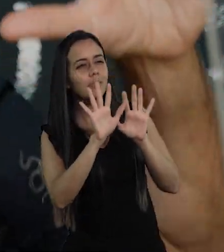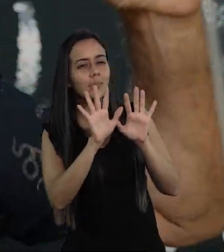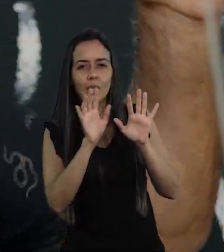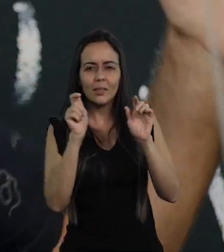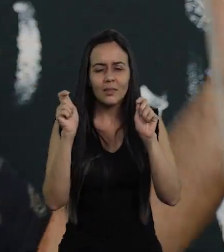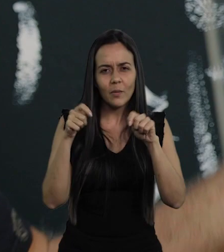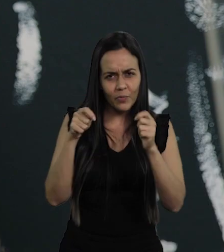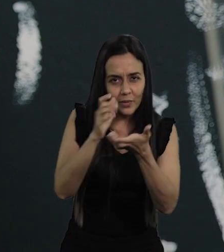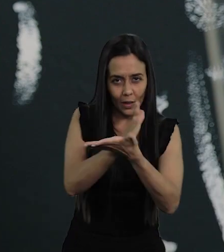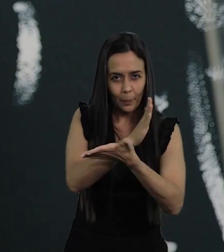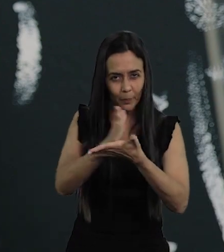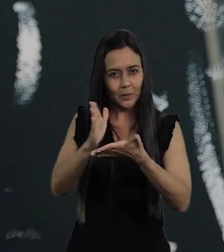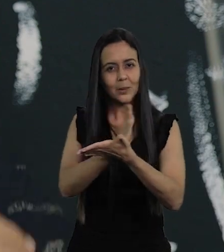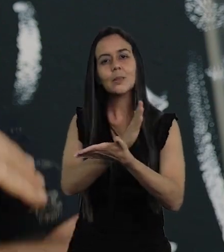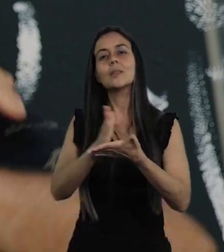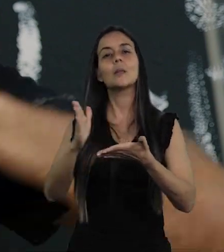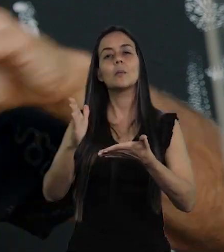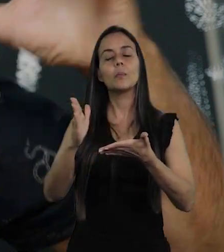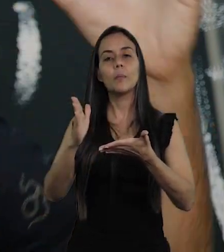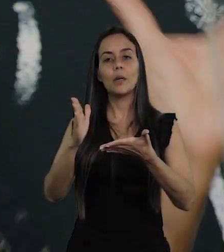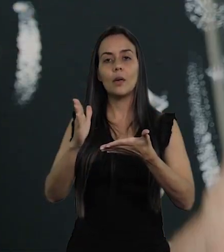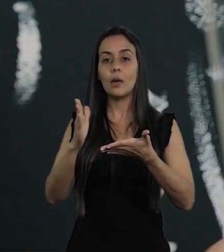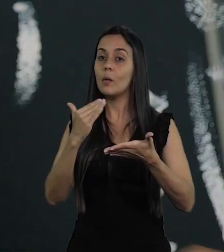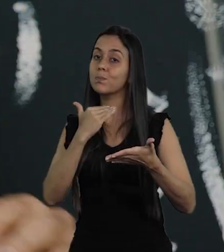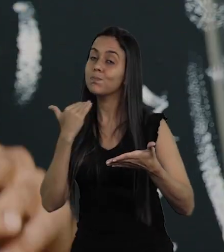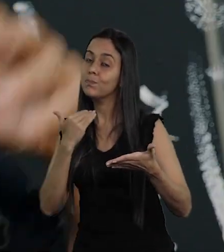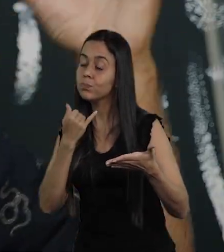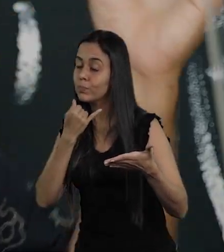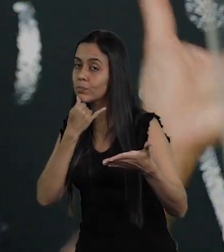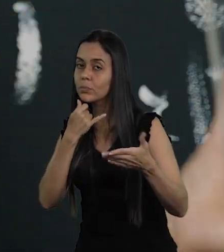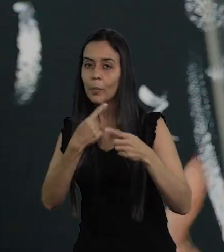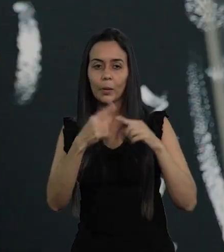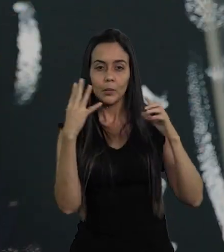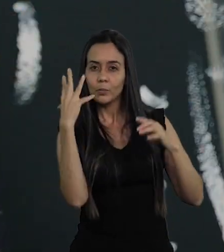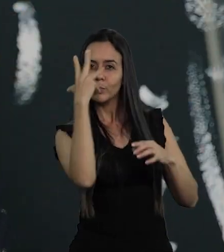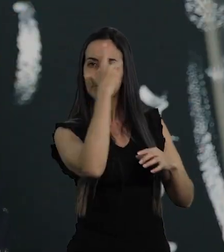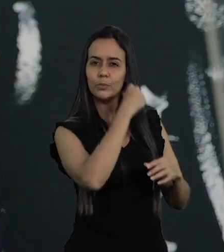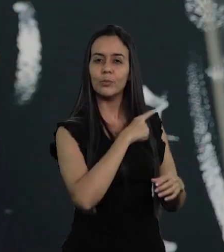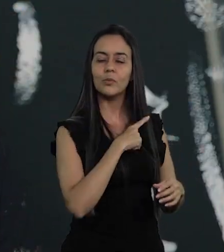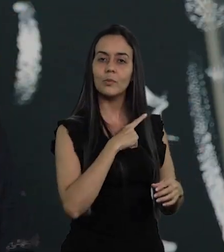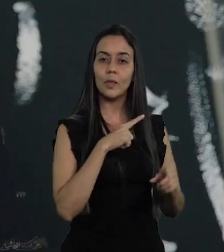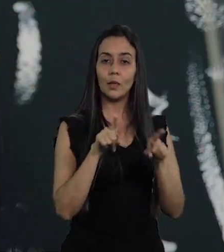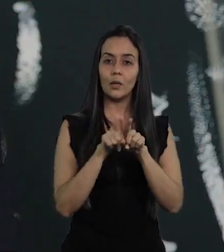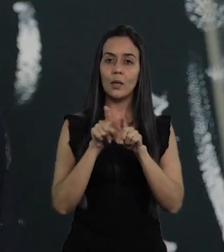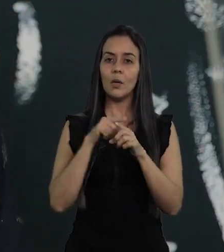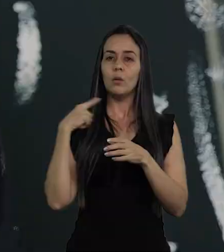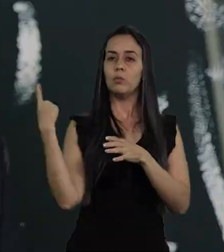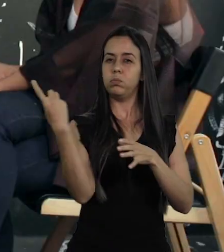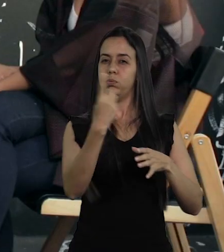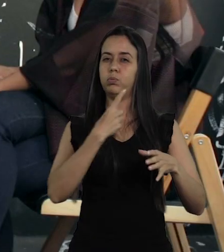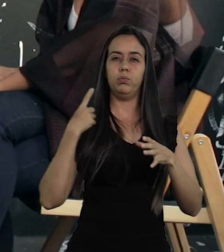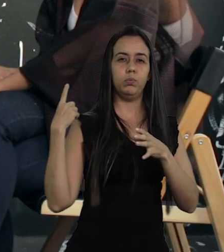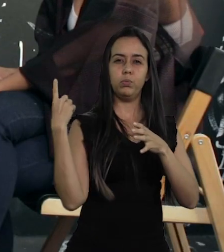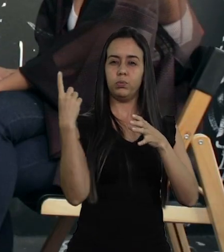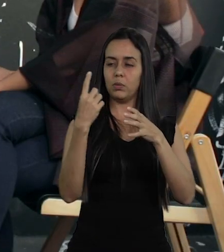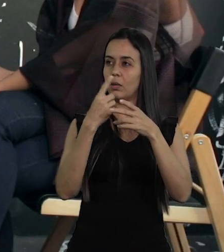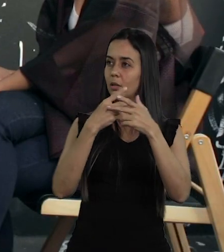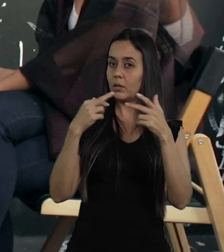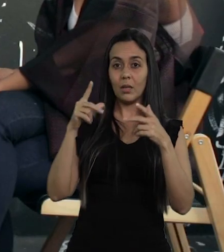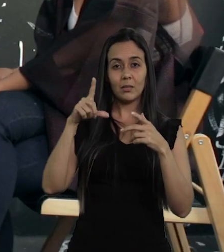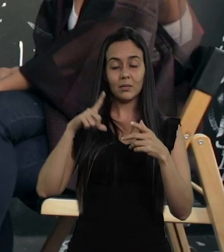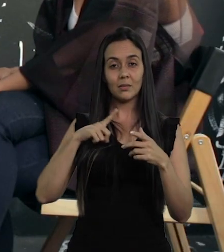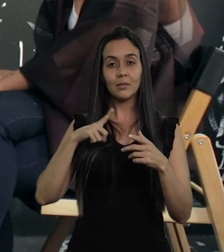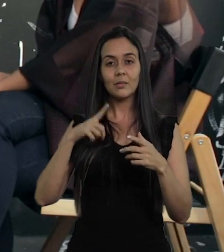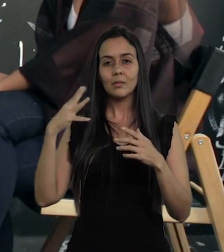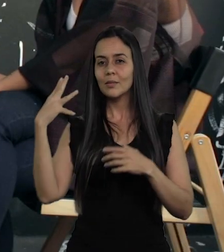que, né, naqueles os grandes tsunamis, na verdade, o que de uma certa